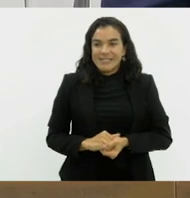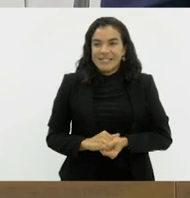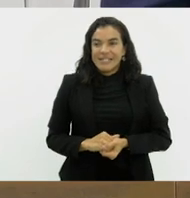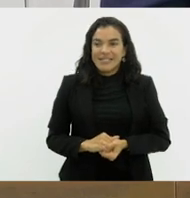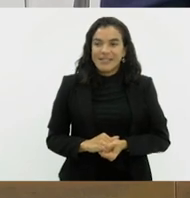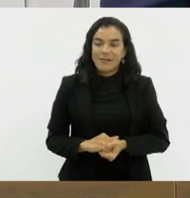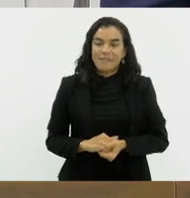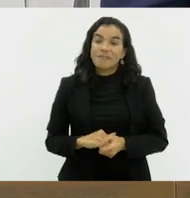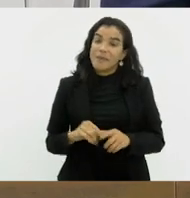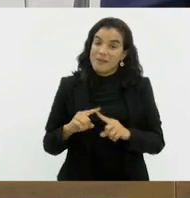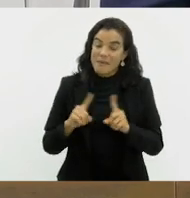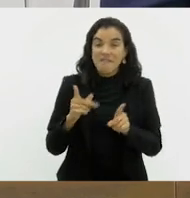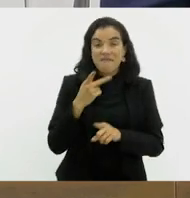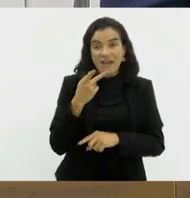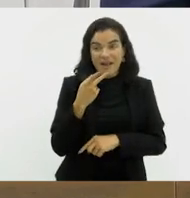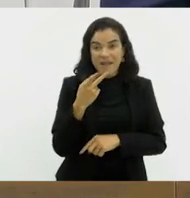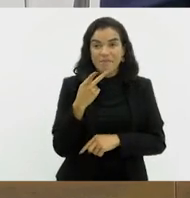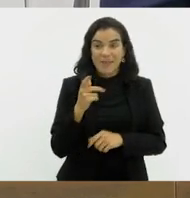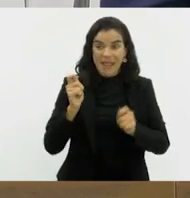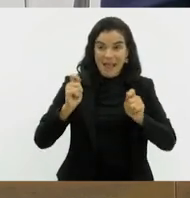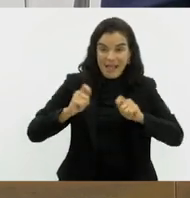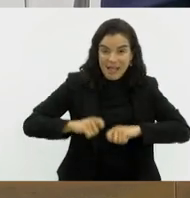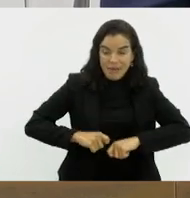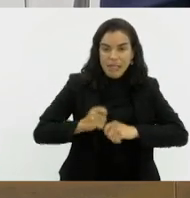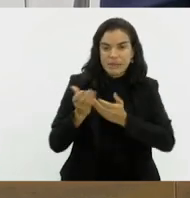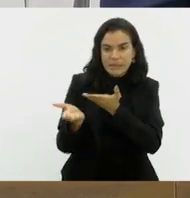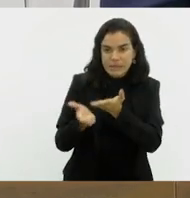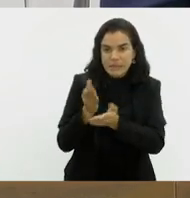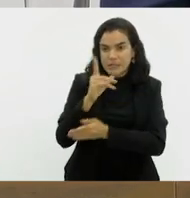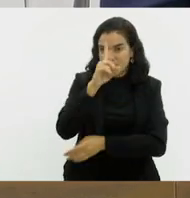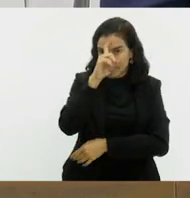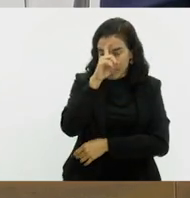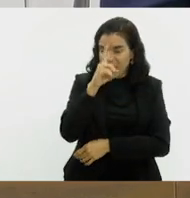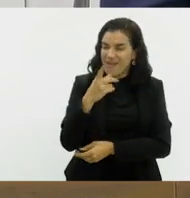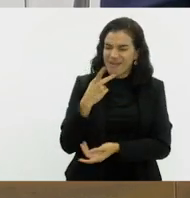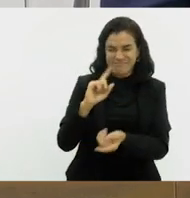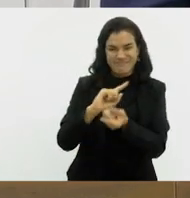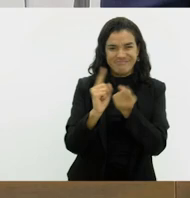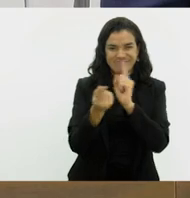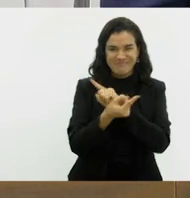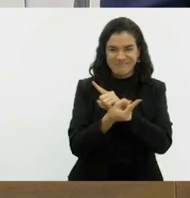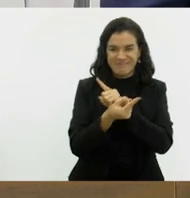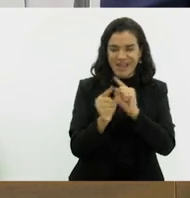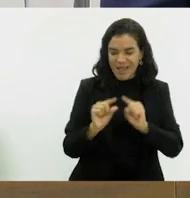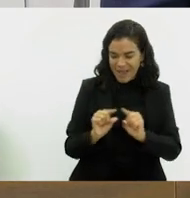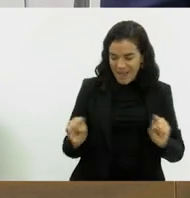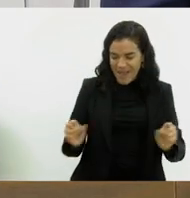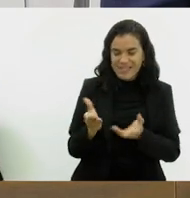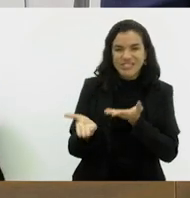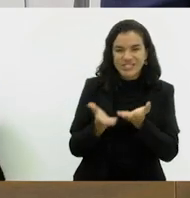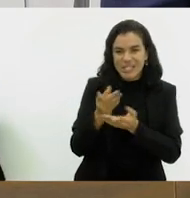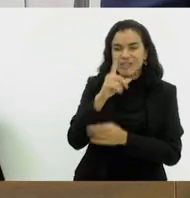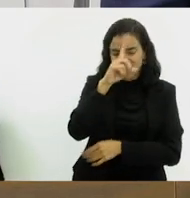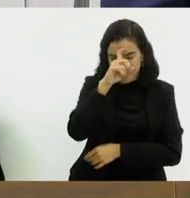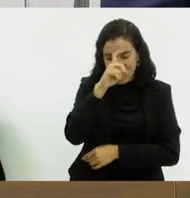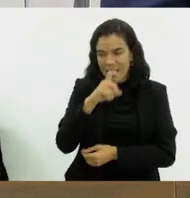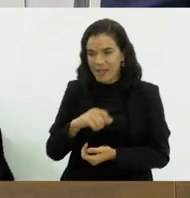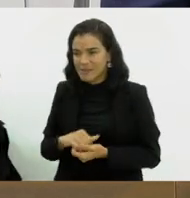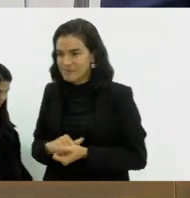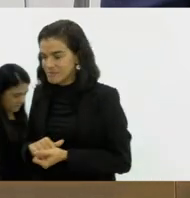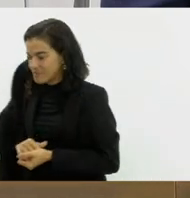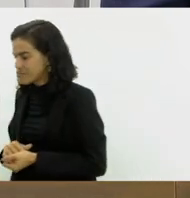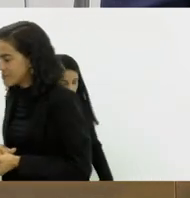Então, mais fala, a capacidade está aí, fala, dá assistência hospitalar. Por isso que eu digo que é contraditório. Logo abaixo vem, dá assistência hospitalar. Bom, então é um